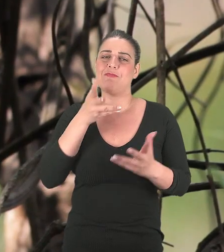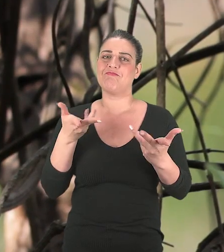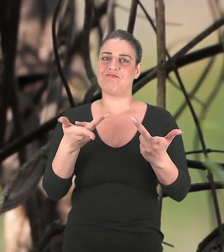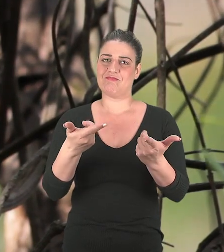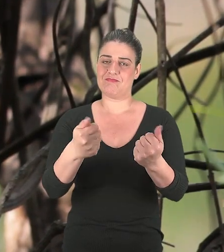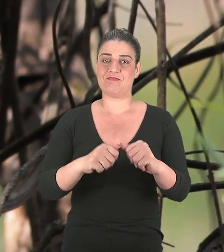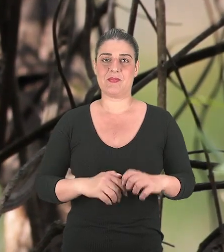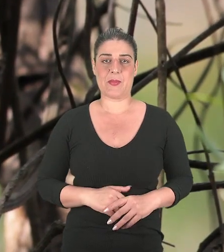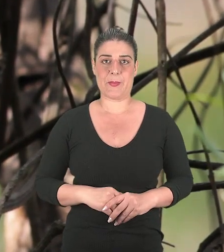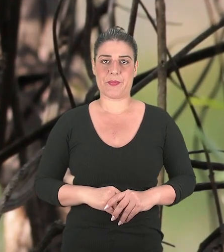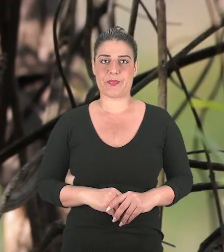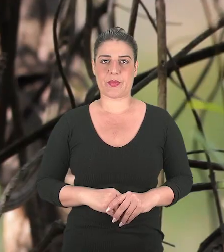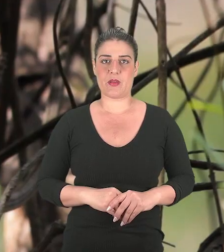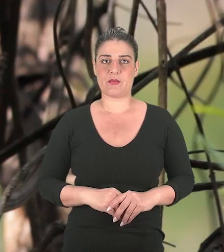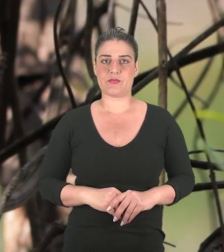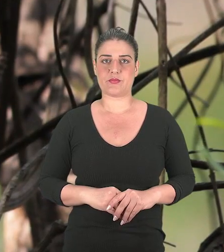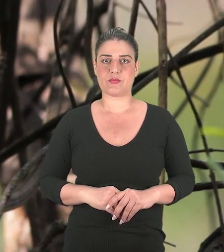incrível.